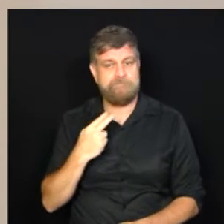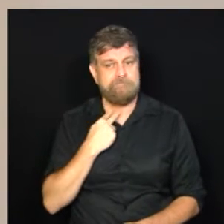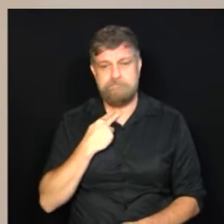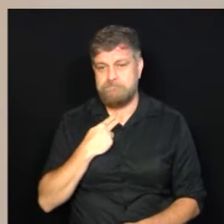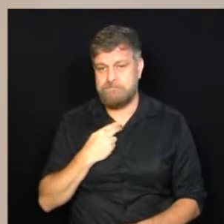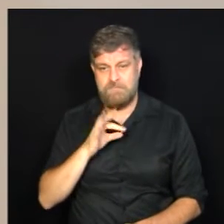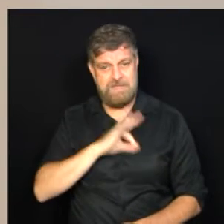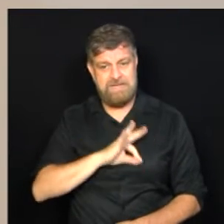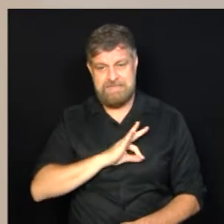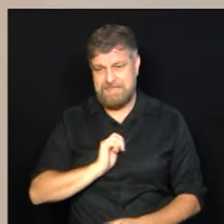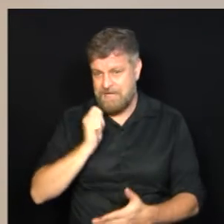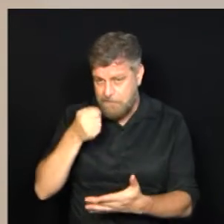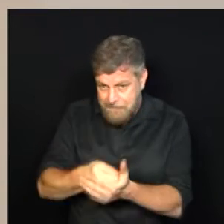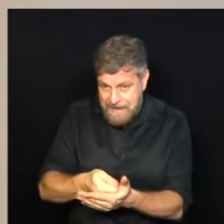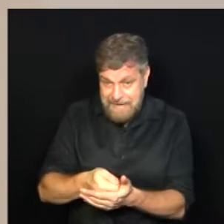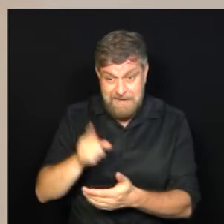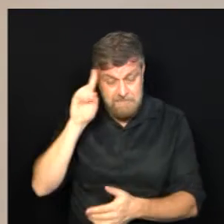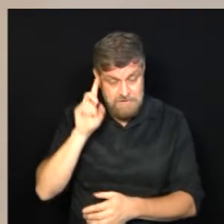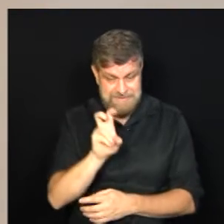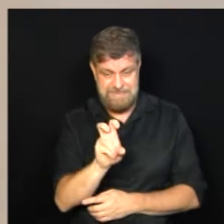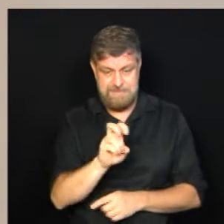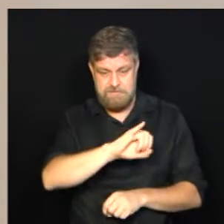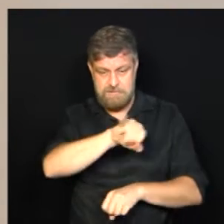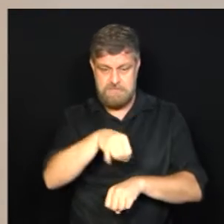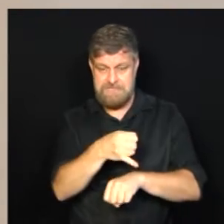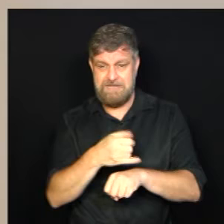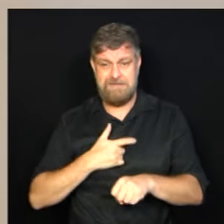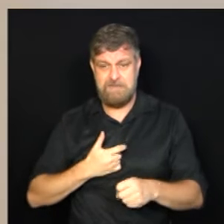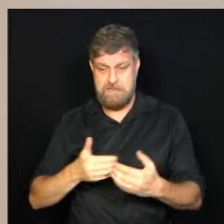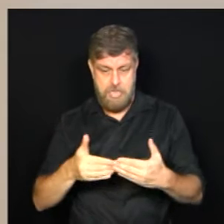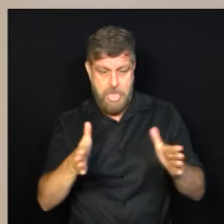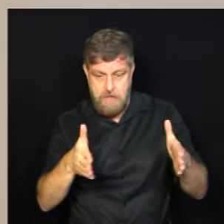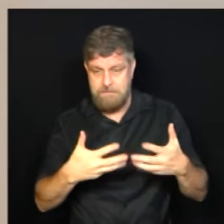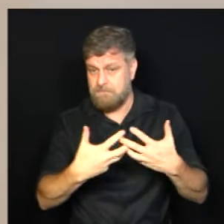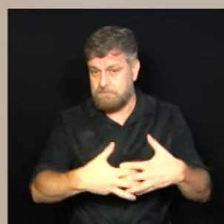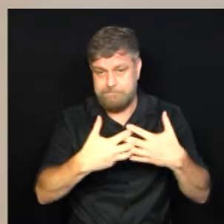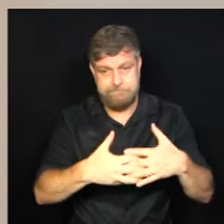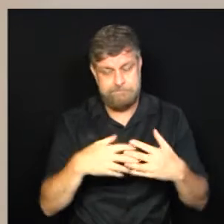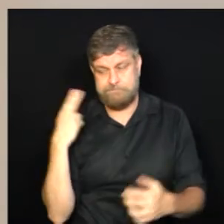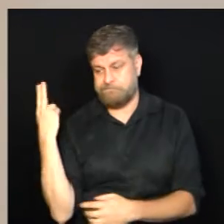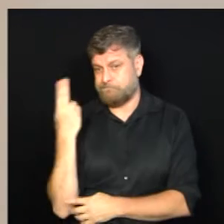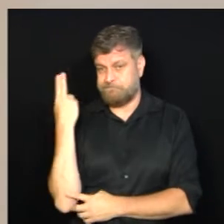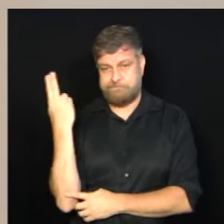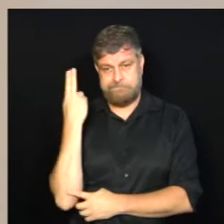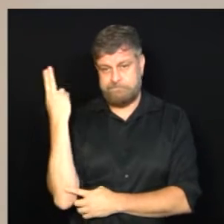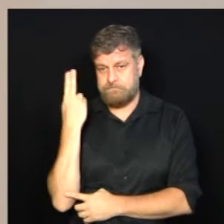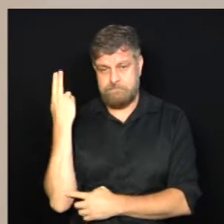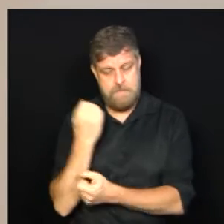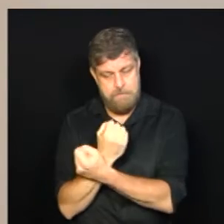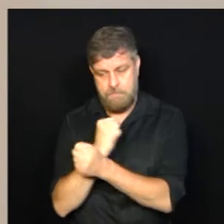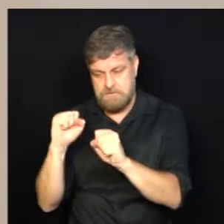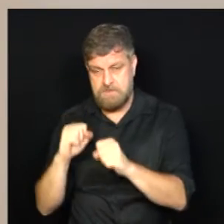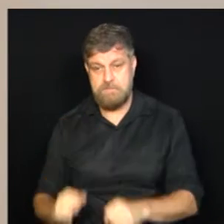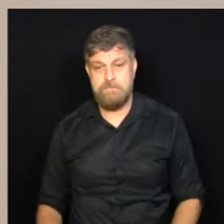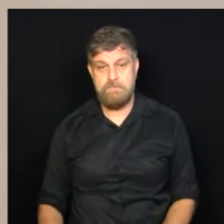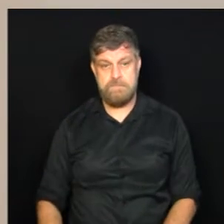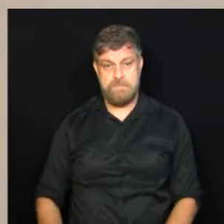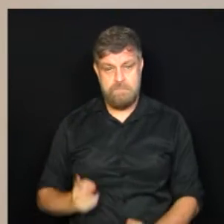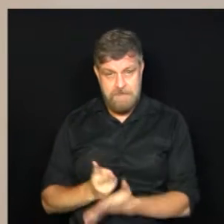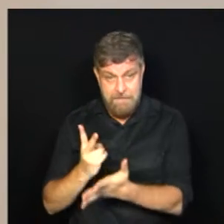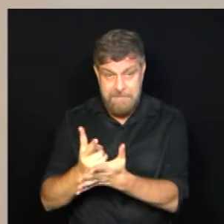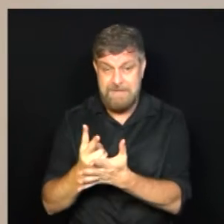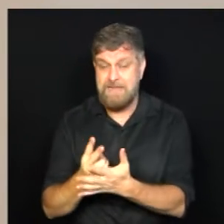pagar o salário já no dia 5 e muito menos manter suas portas abertas. Portanto, essa fase,